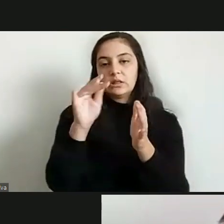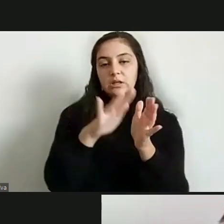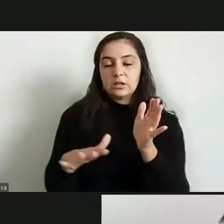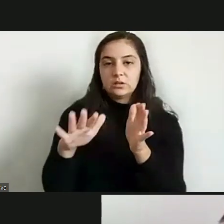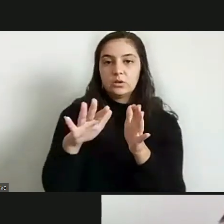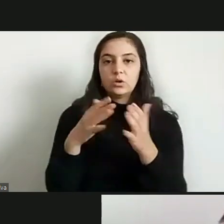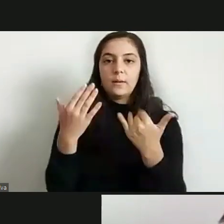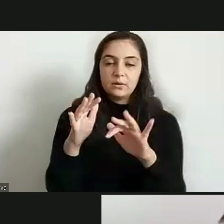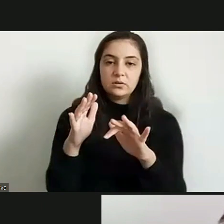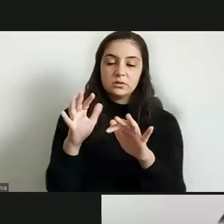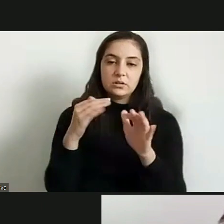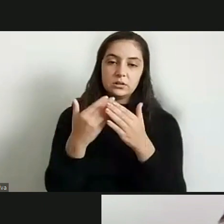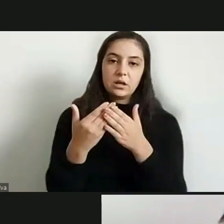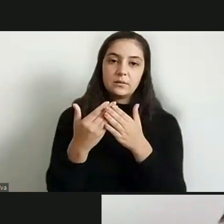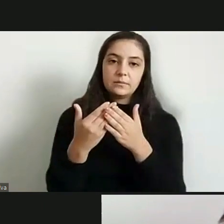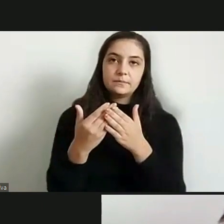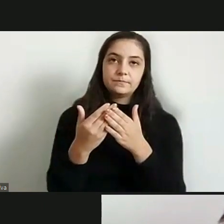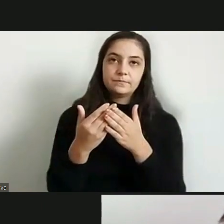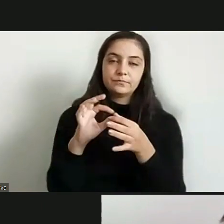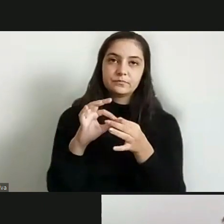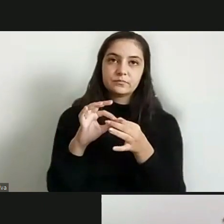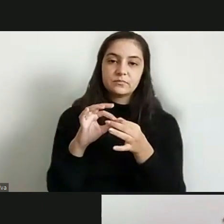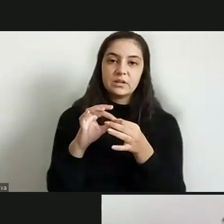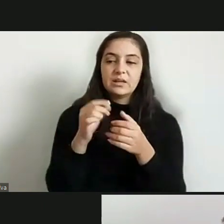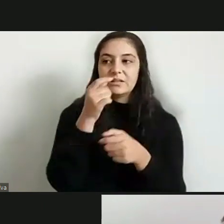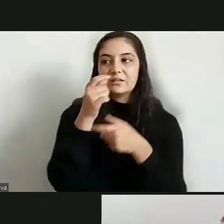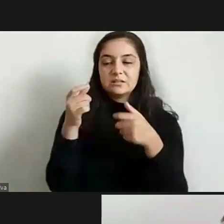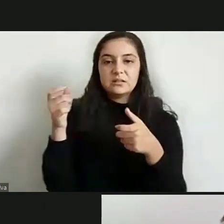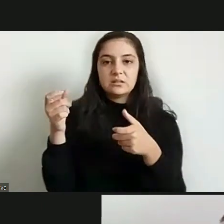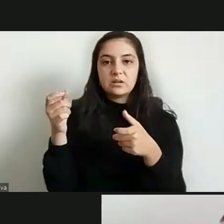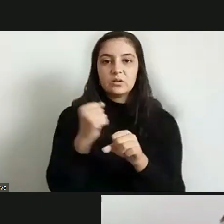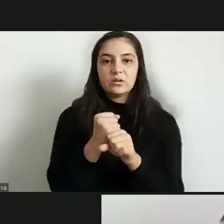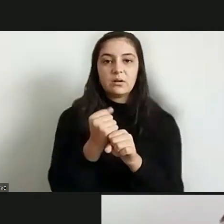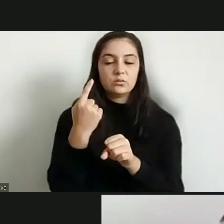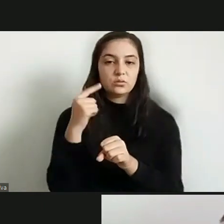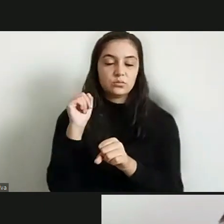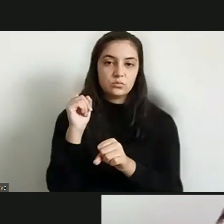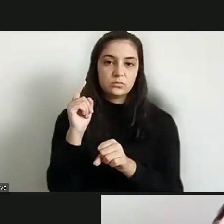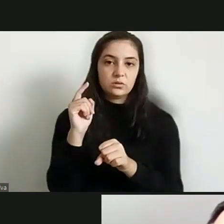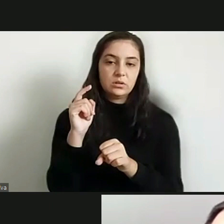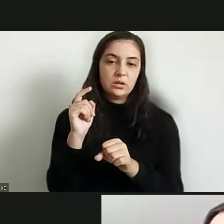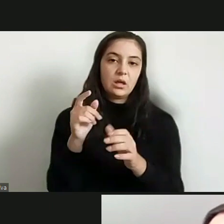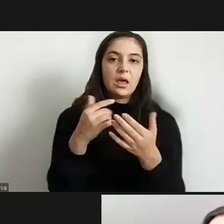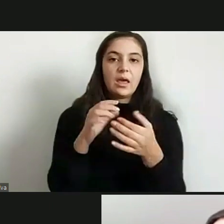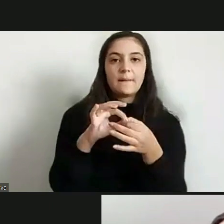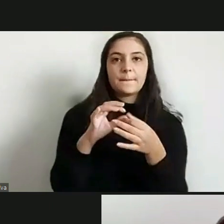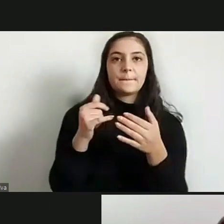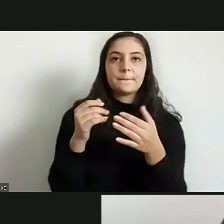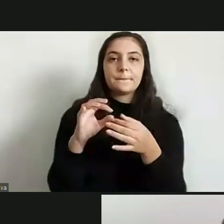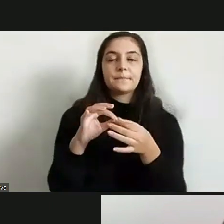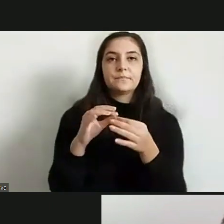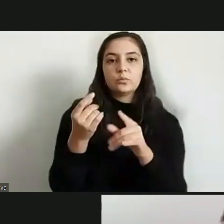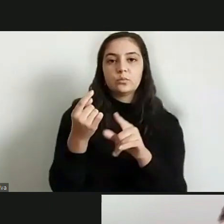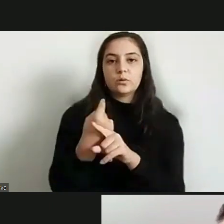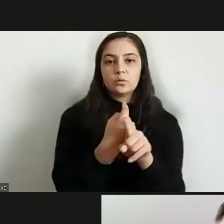suscitou-me a questão que é, ser cidadão não é um emprego. Do meu ponto de vista, é uma postura cotidiana na